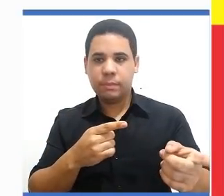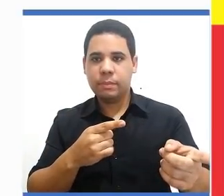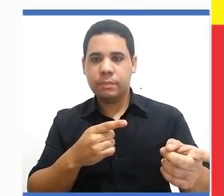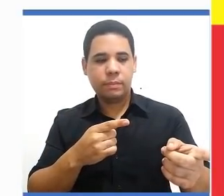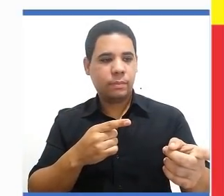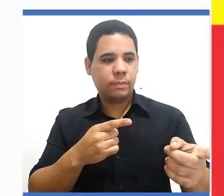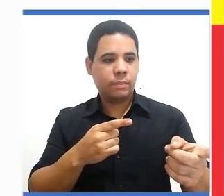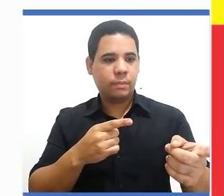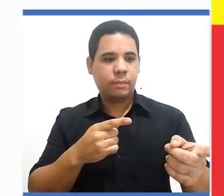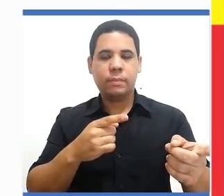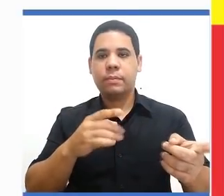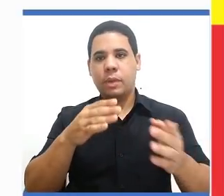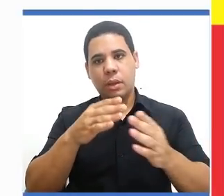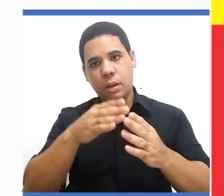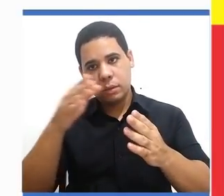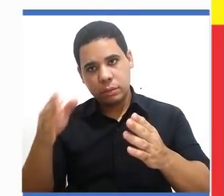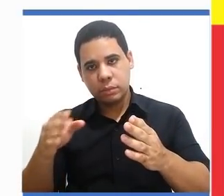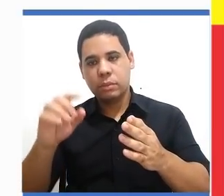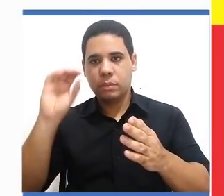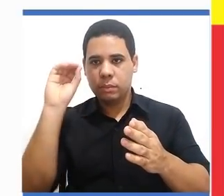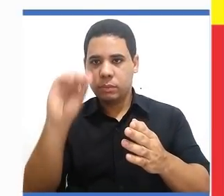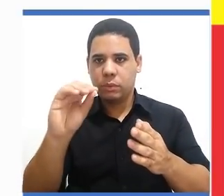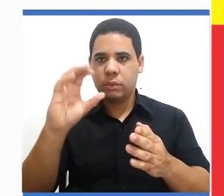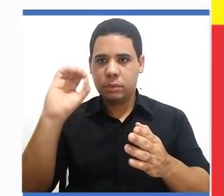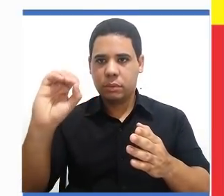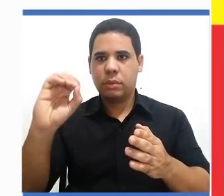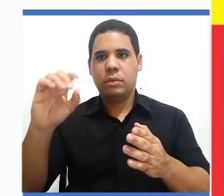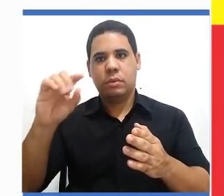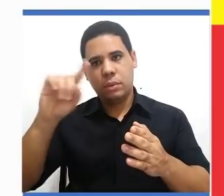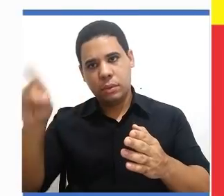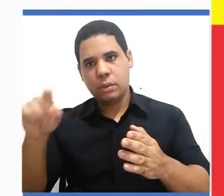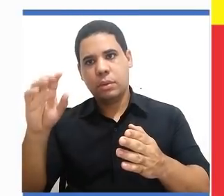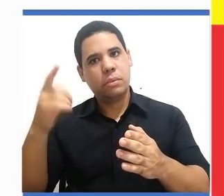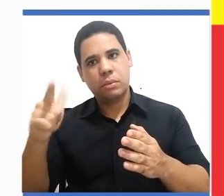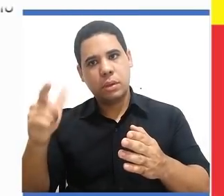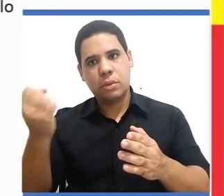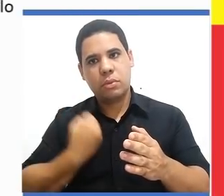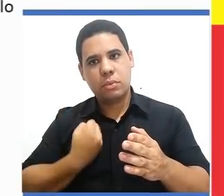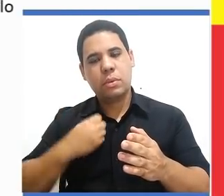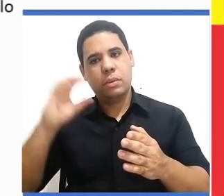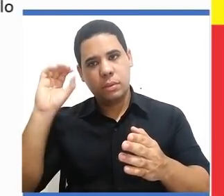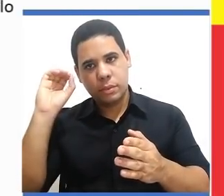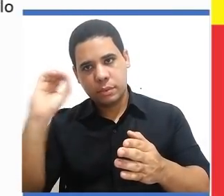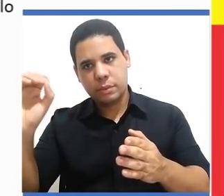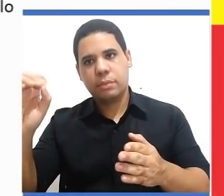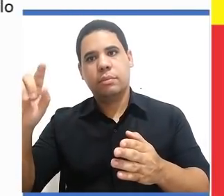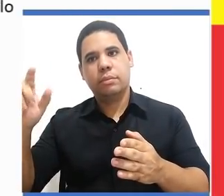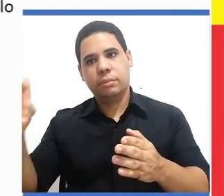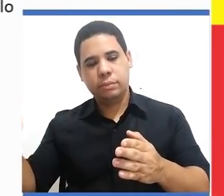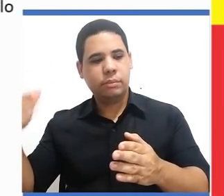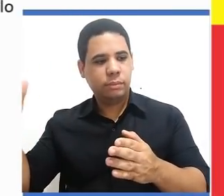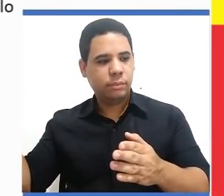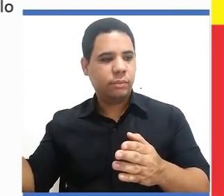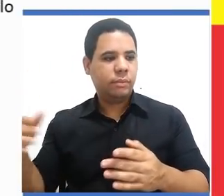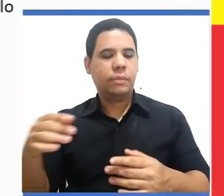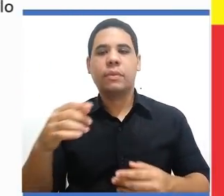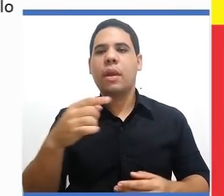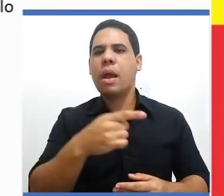0. E a gente vai andar de novo, preenche com 0 de novo. A gente andou de novo, preenche com 0 de